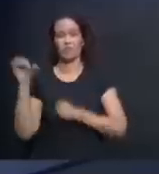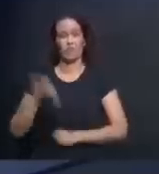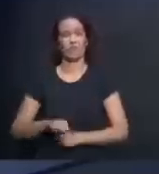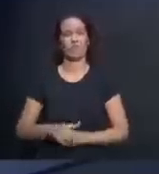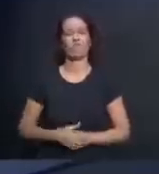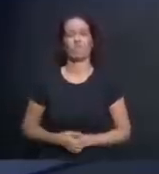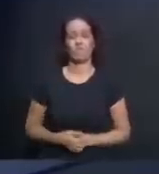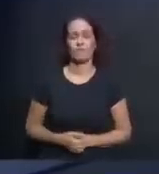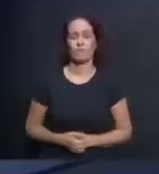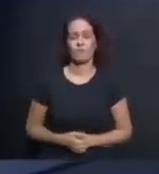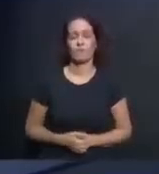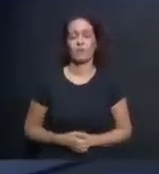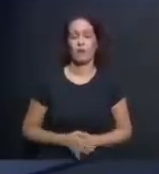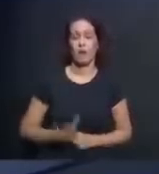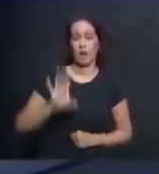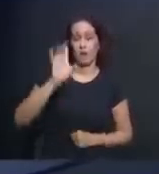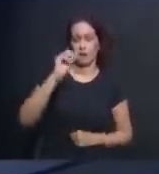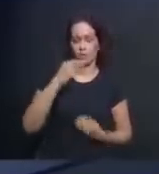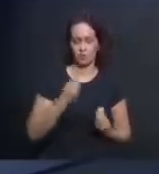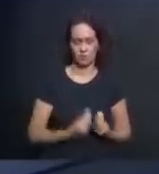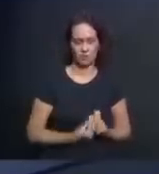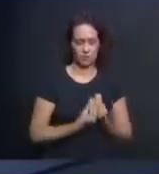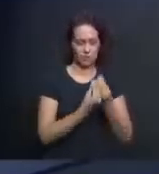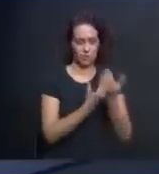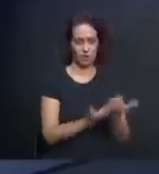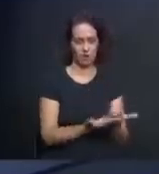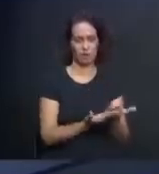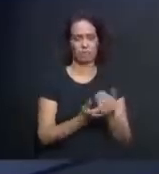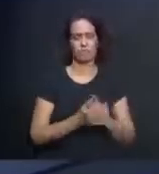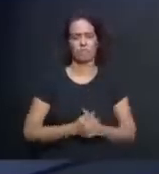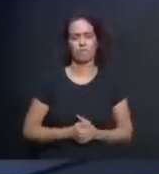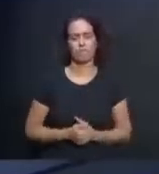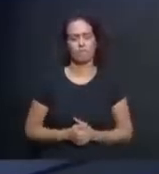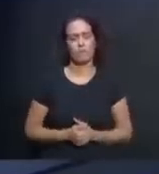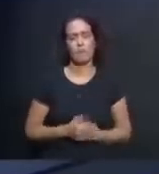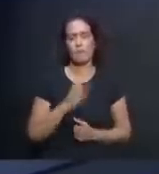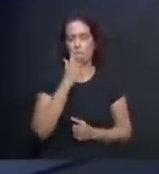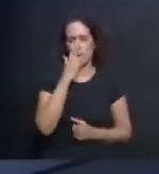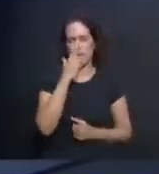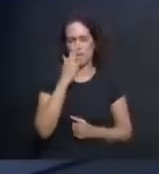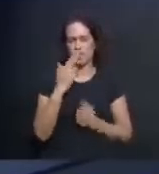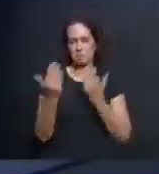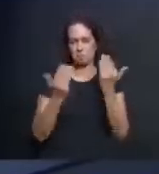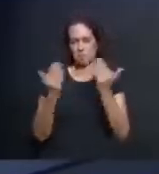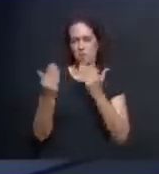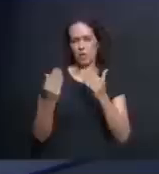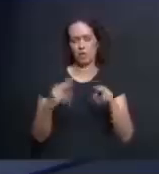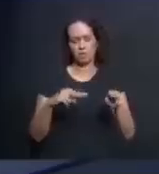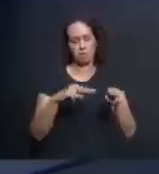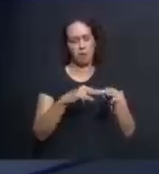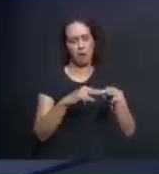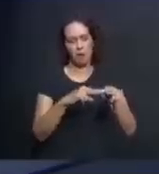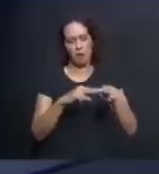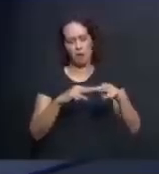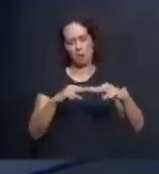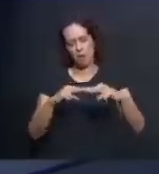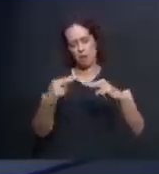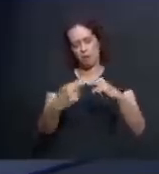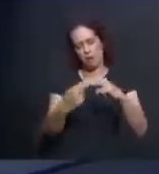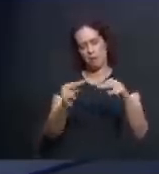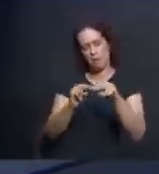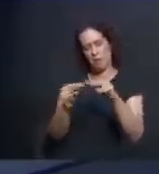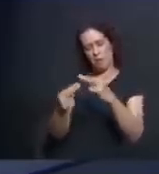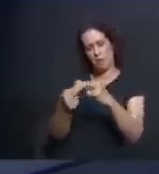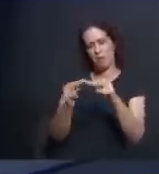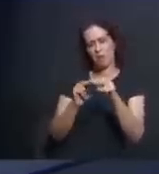Aí Deus te dá mais uma outra peça. Aí você fala, não encaixa. Senhor, ó, teve erro aí. eventos na minha vida que não se conectam. O que, que o senhor está querendo